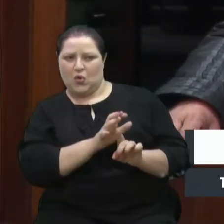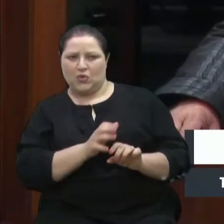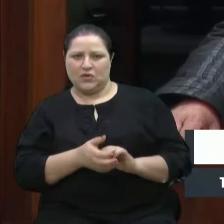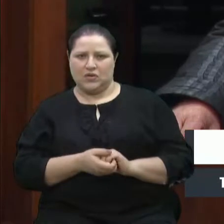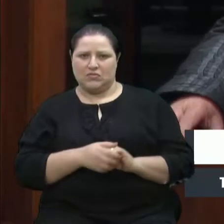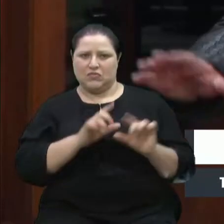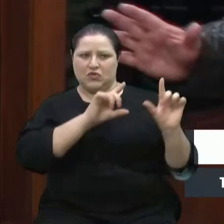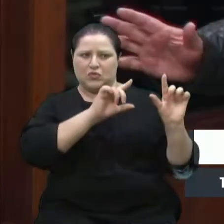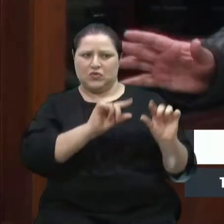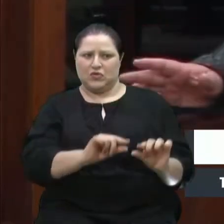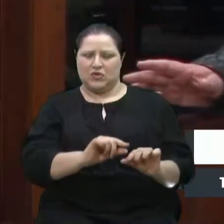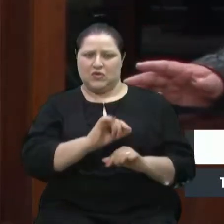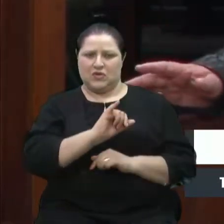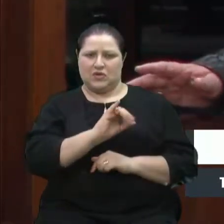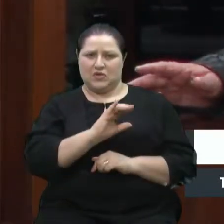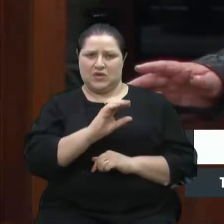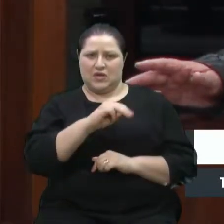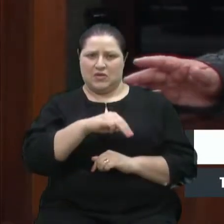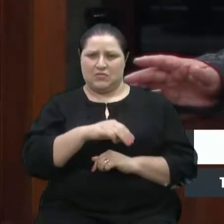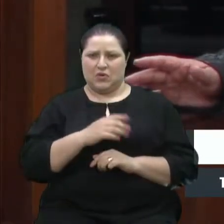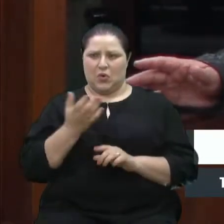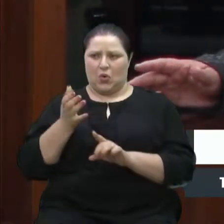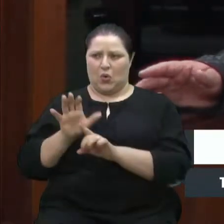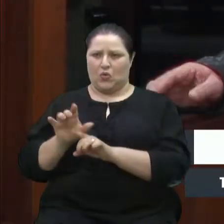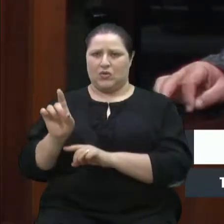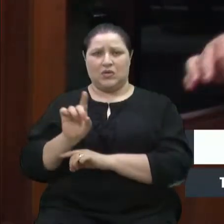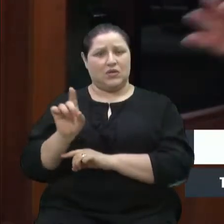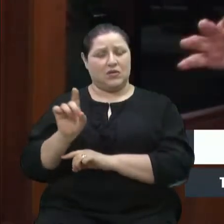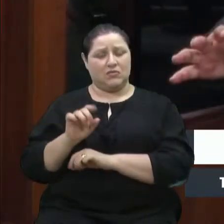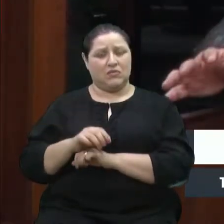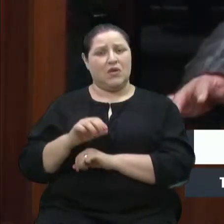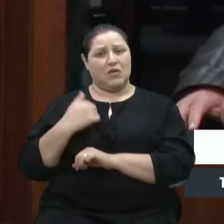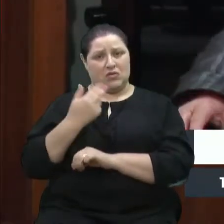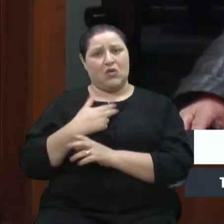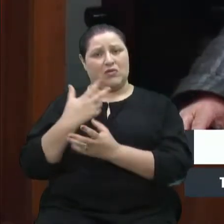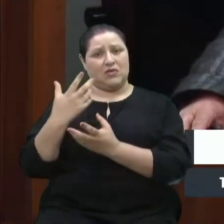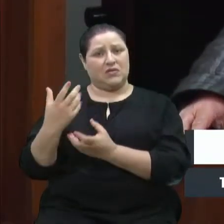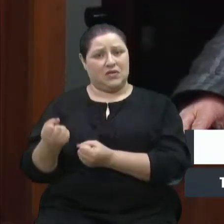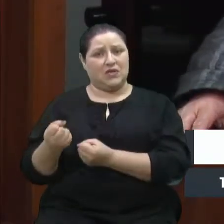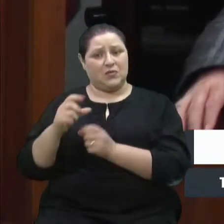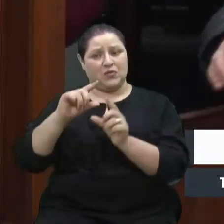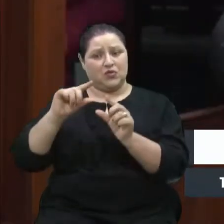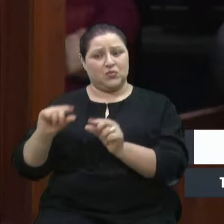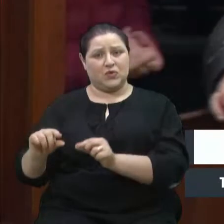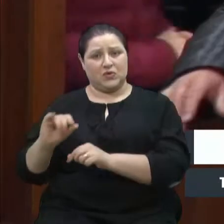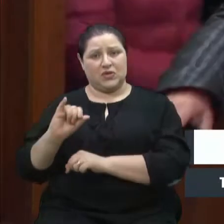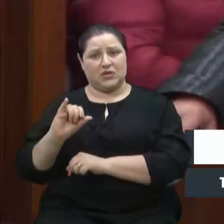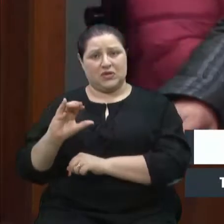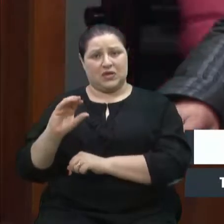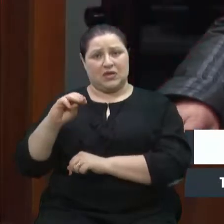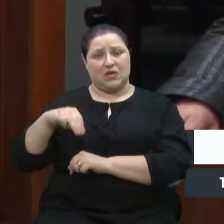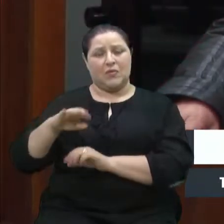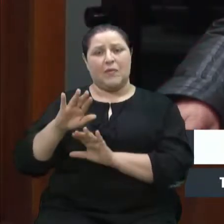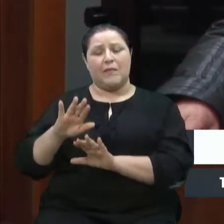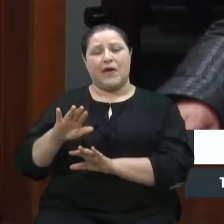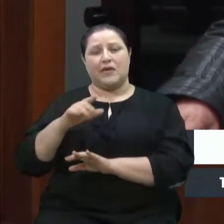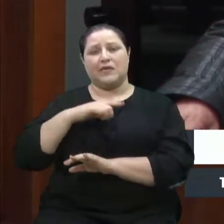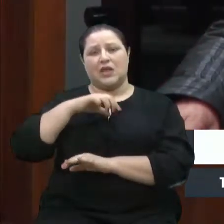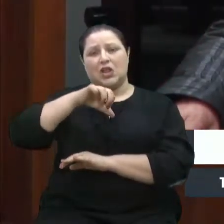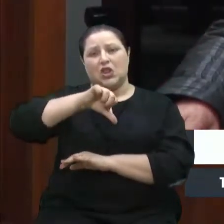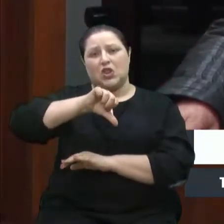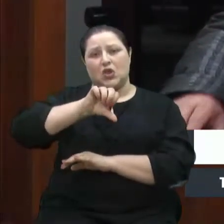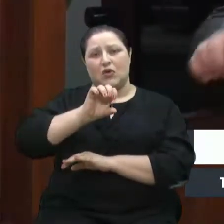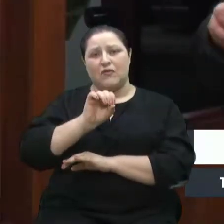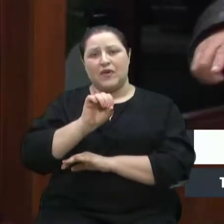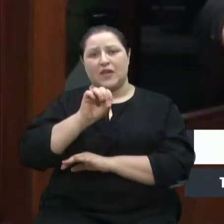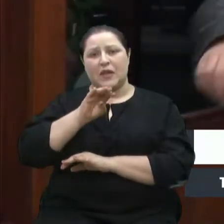redução do CM não somos contra não de forma nenhuma somos favoráveis agora 90 bilhões